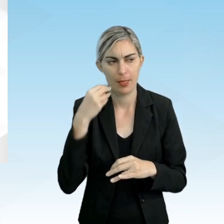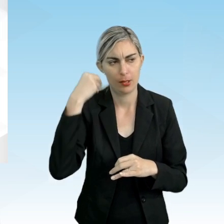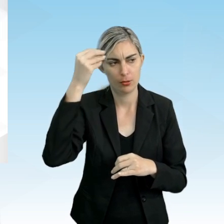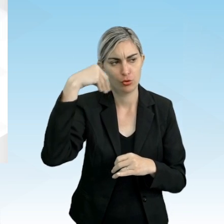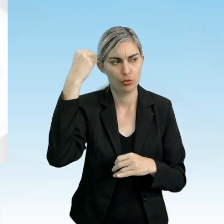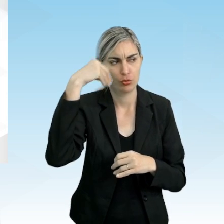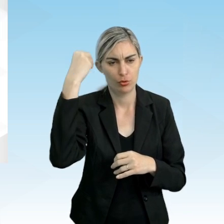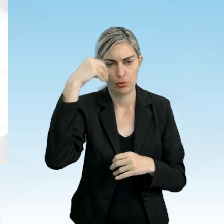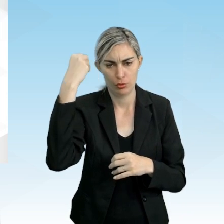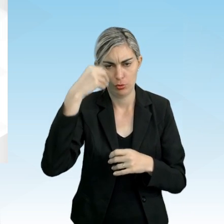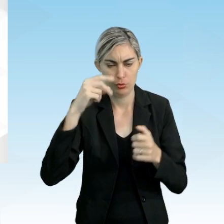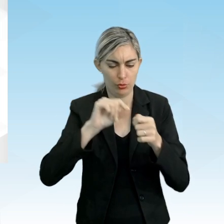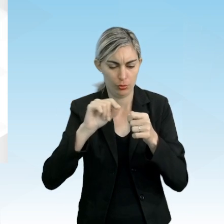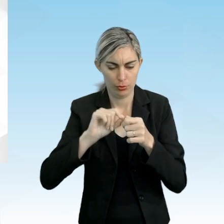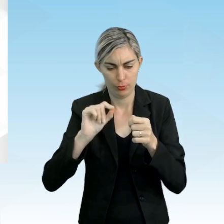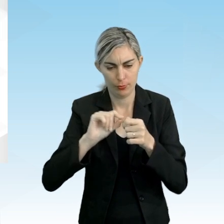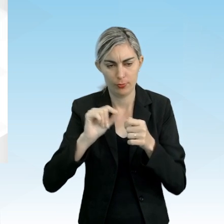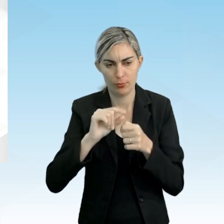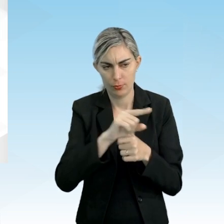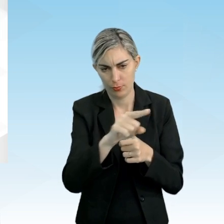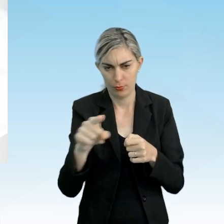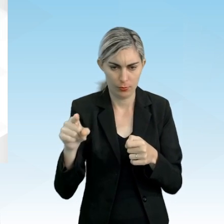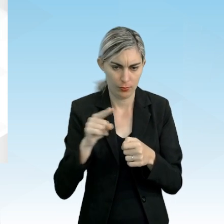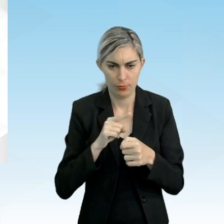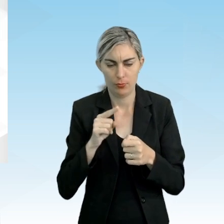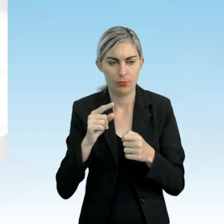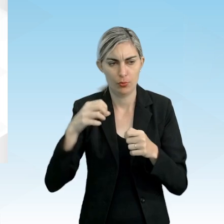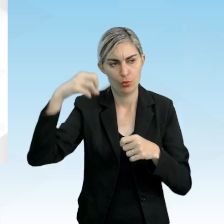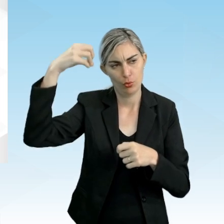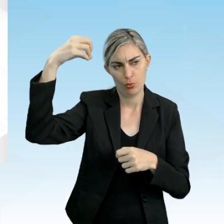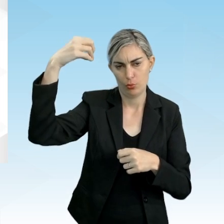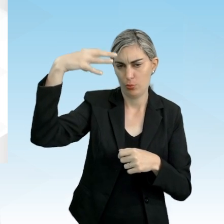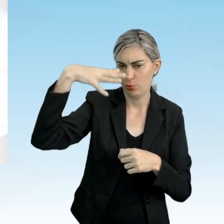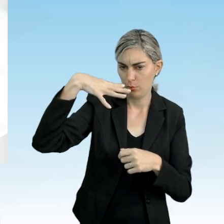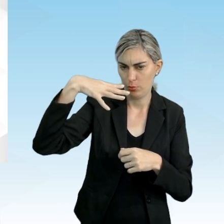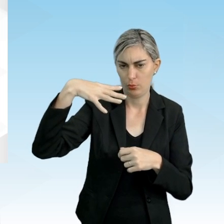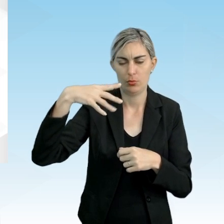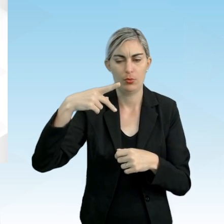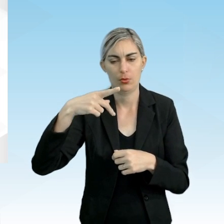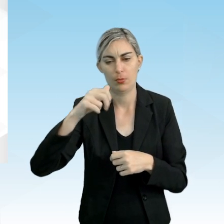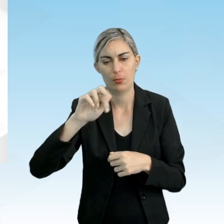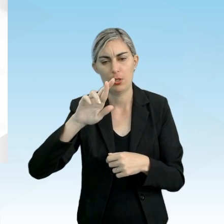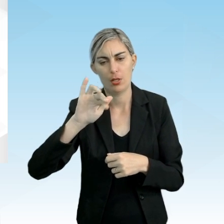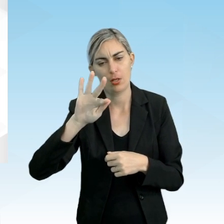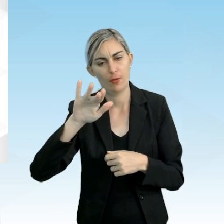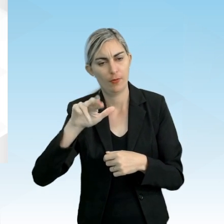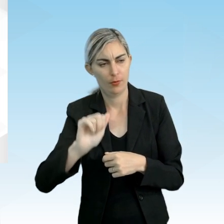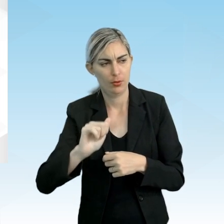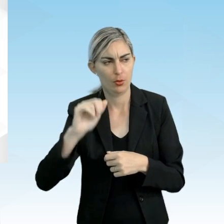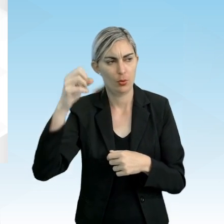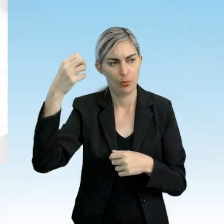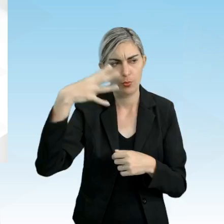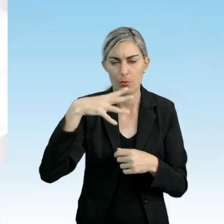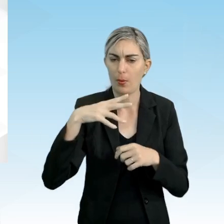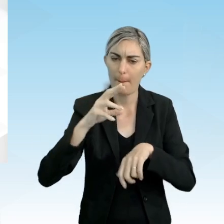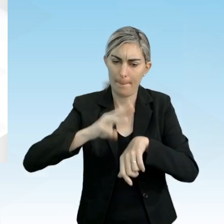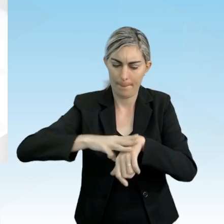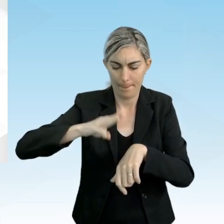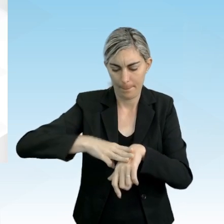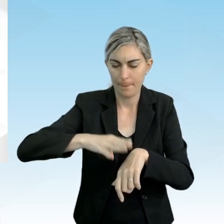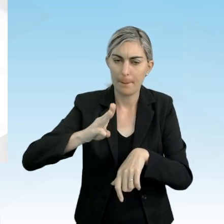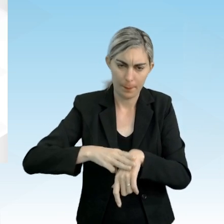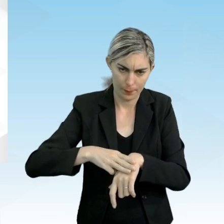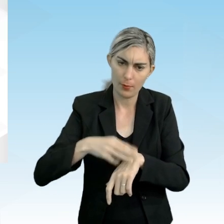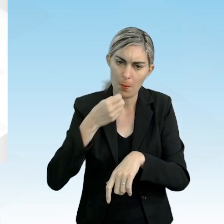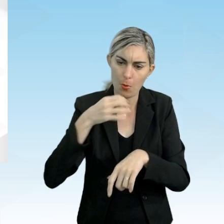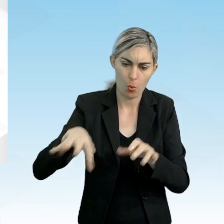experimento que é realizado quando você acende né a gente coloca ali a parafina e é claro que o metal por